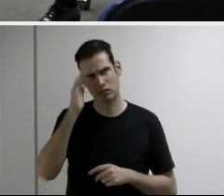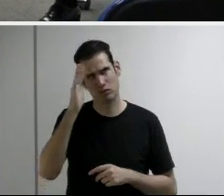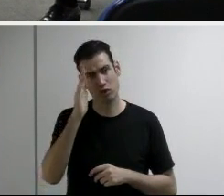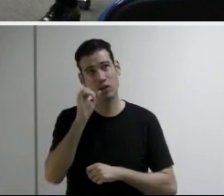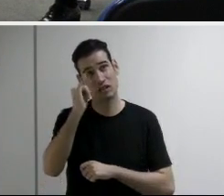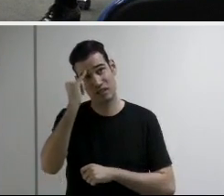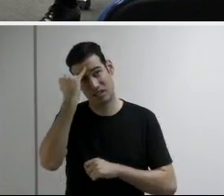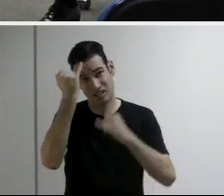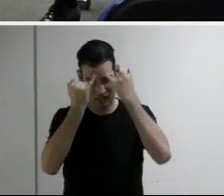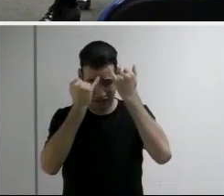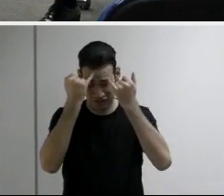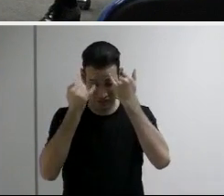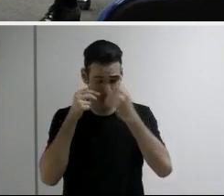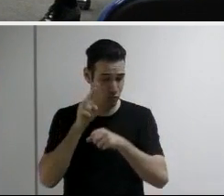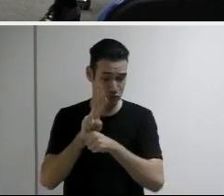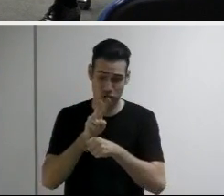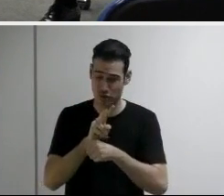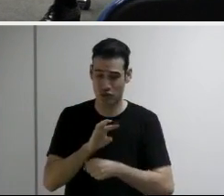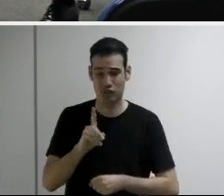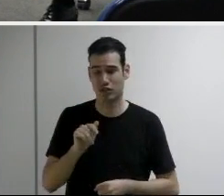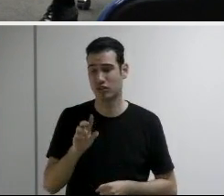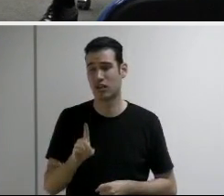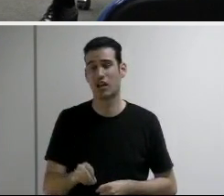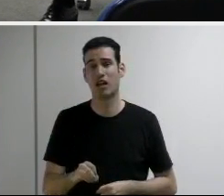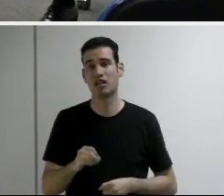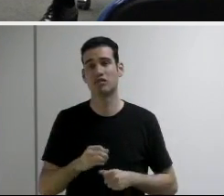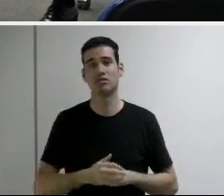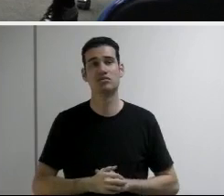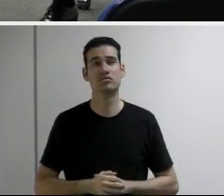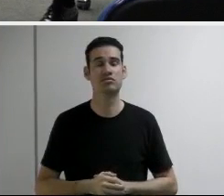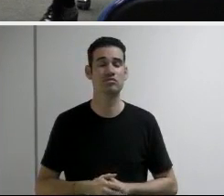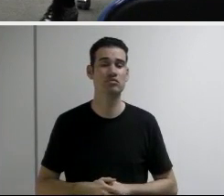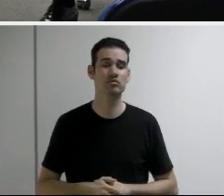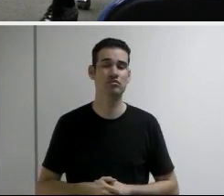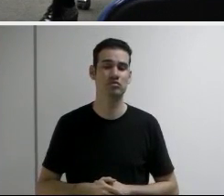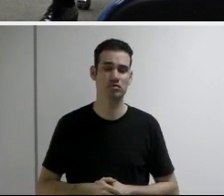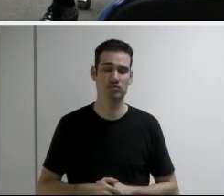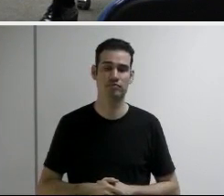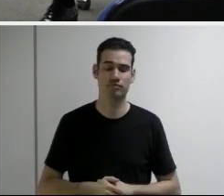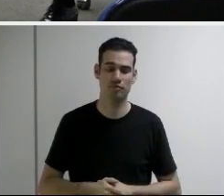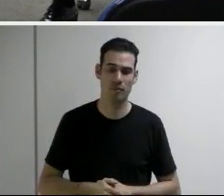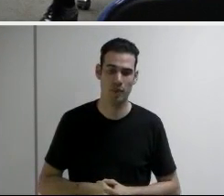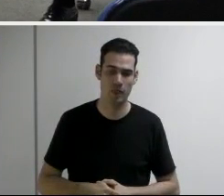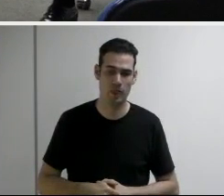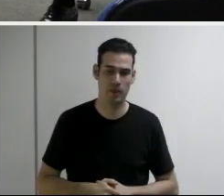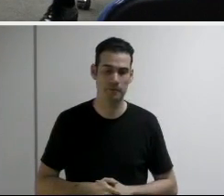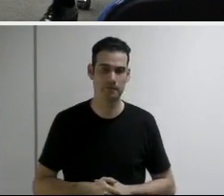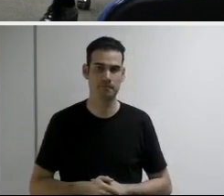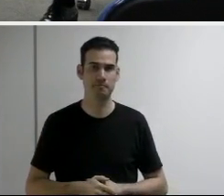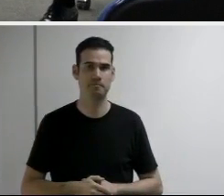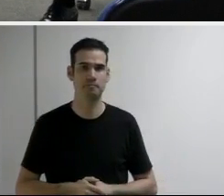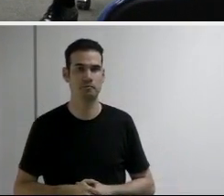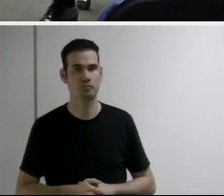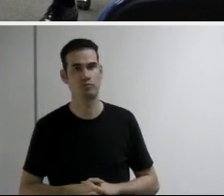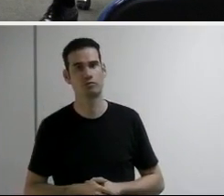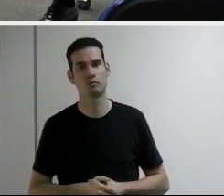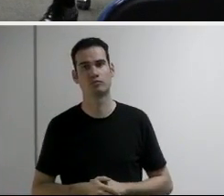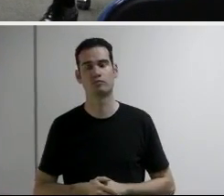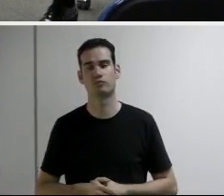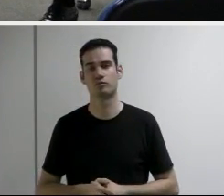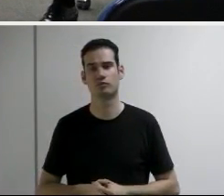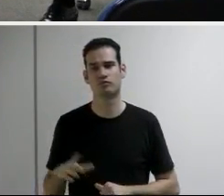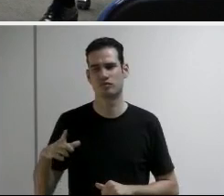a proteção de dados. Então, uma medida, é uma ação bastante forte, porém muito pouco... digamos assim,